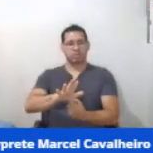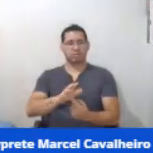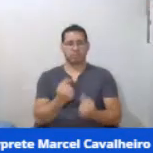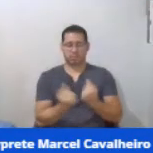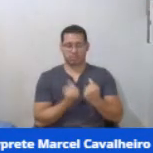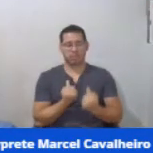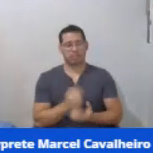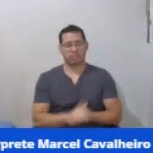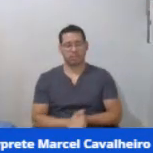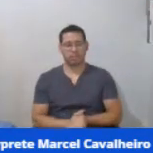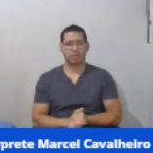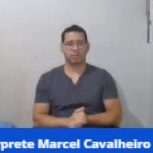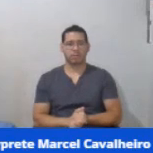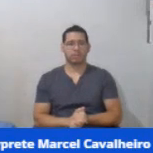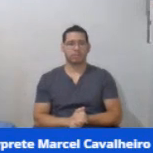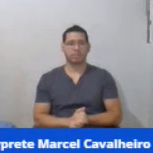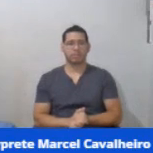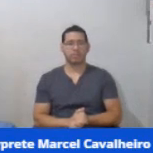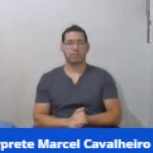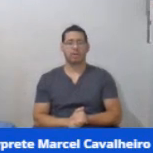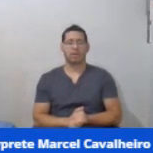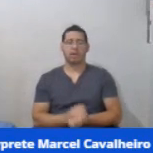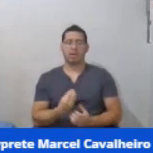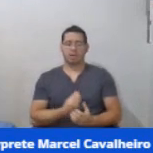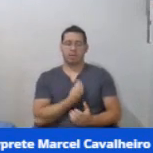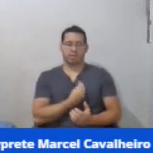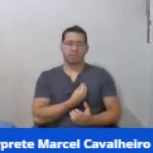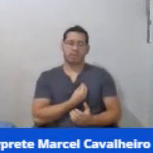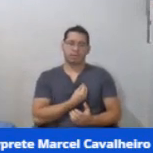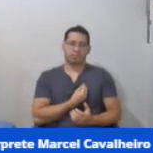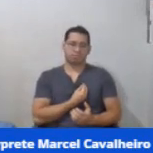Quanto ao campo de atuação da vida pública,